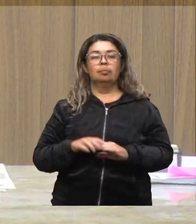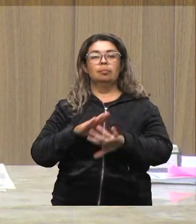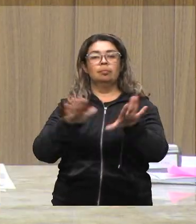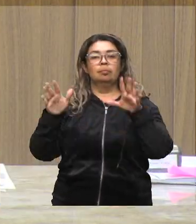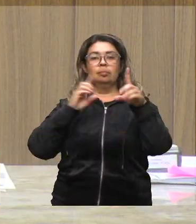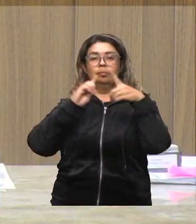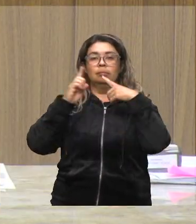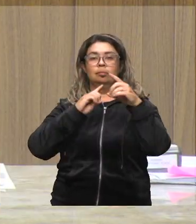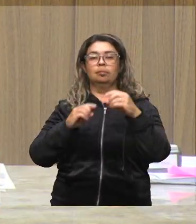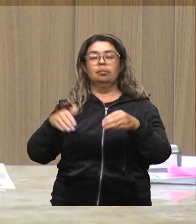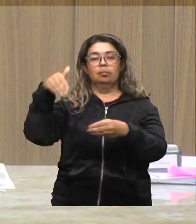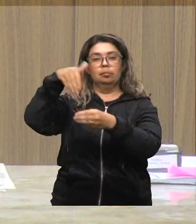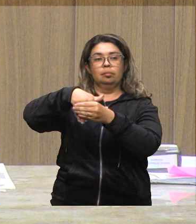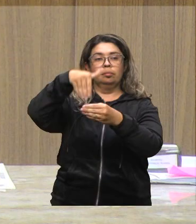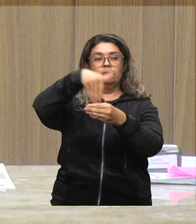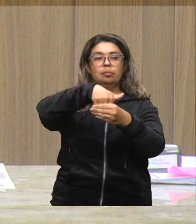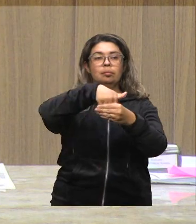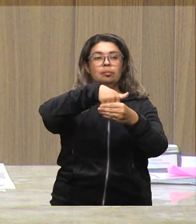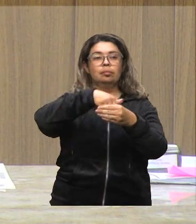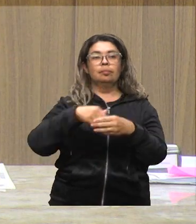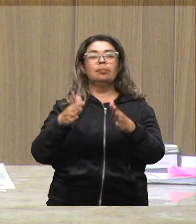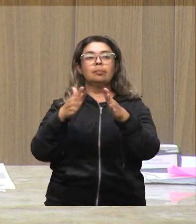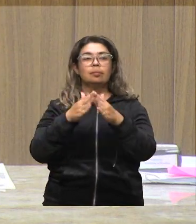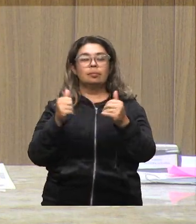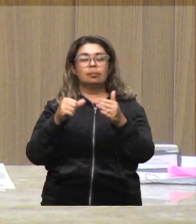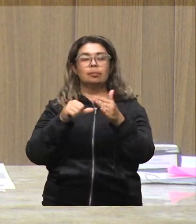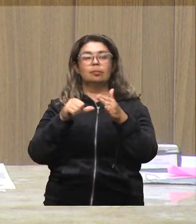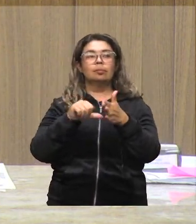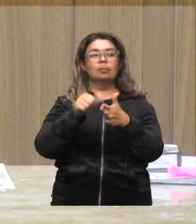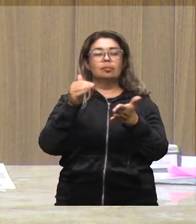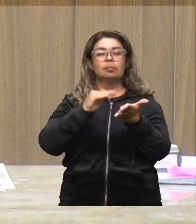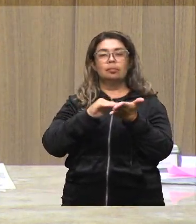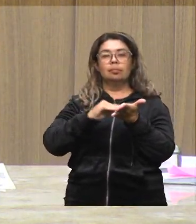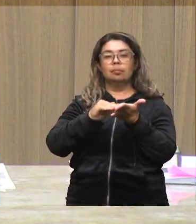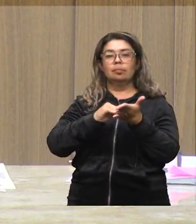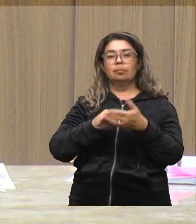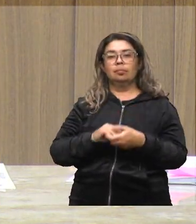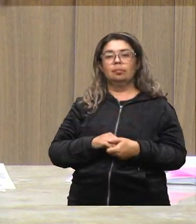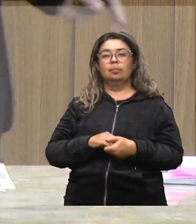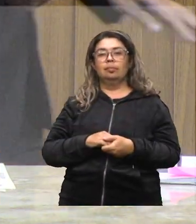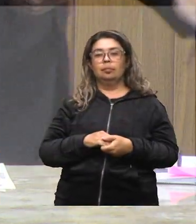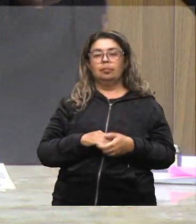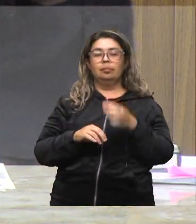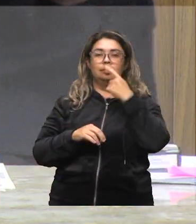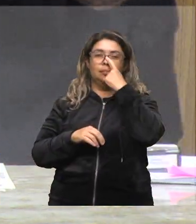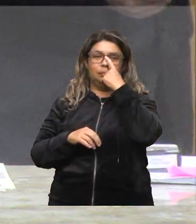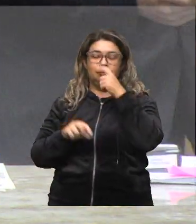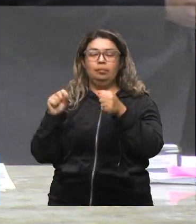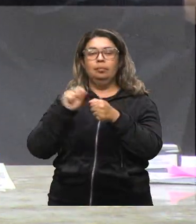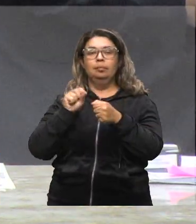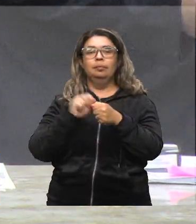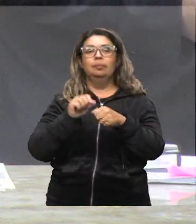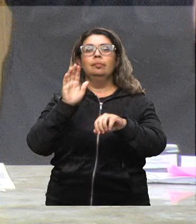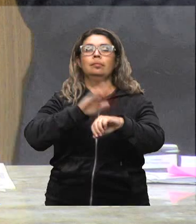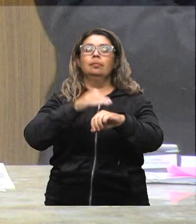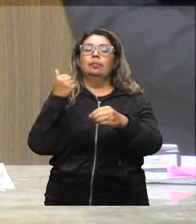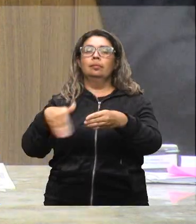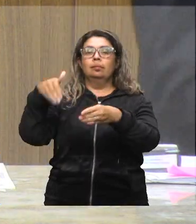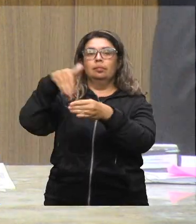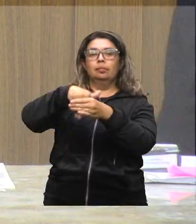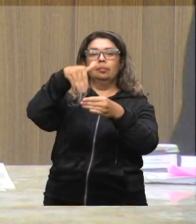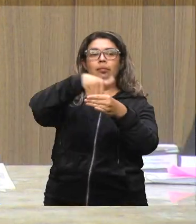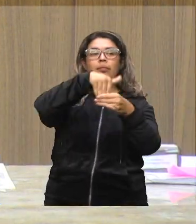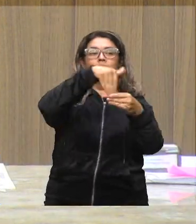Encerrada a discussão e votação. Solicito ao primeiro secretário, o vereador Fernando Cirque, que proceda à chamada de